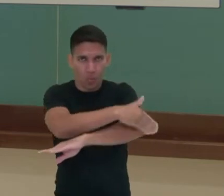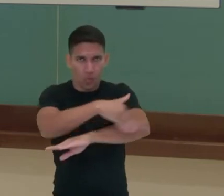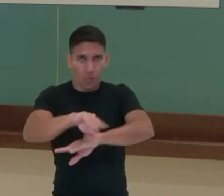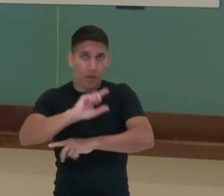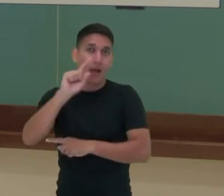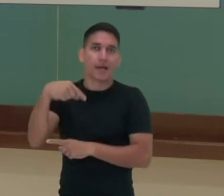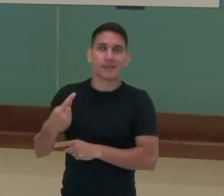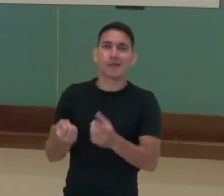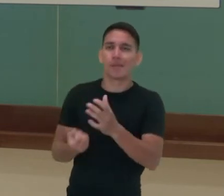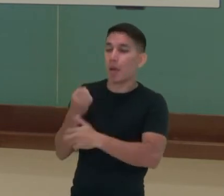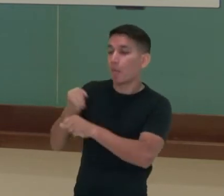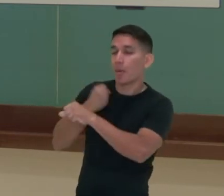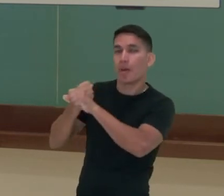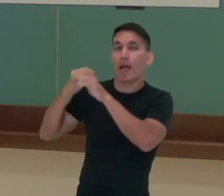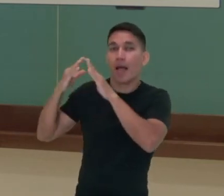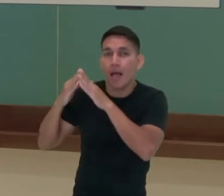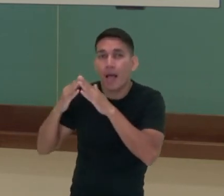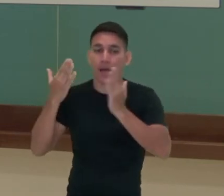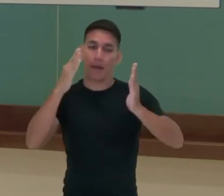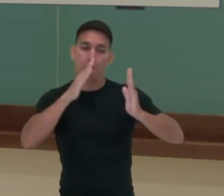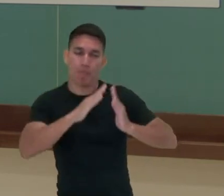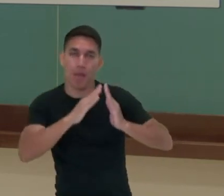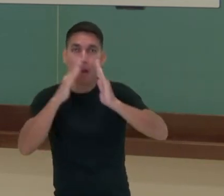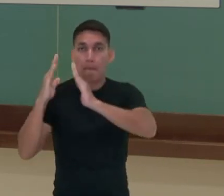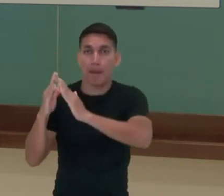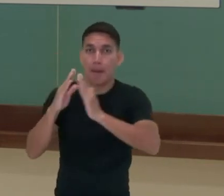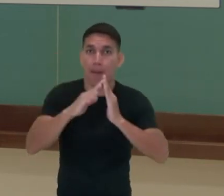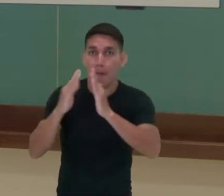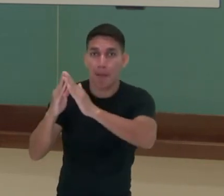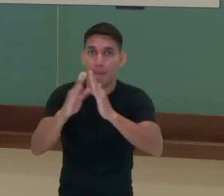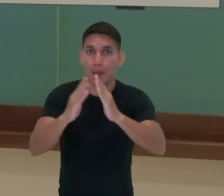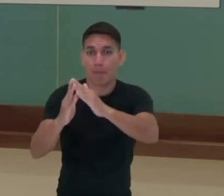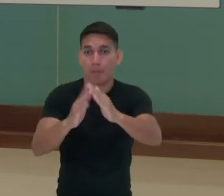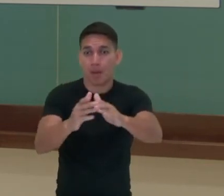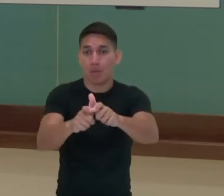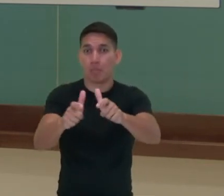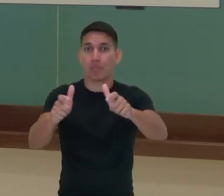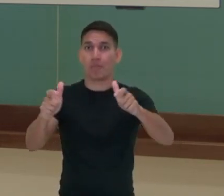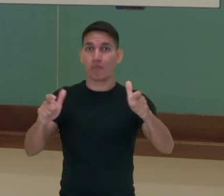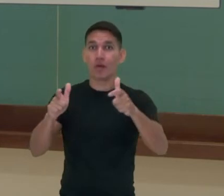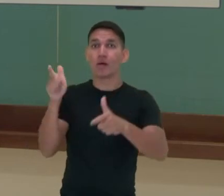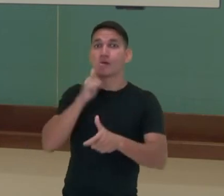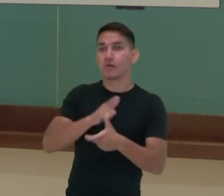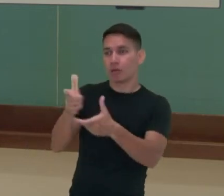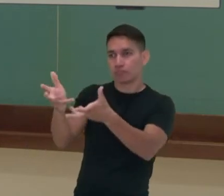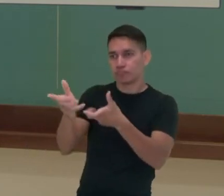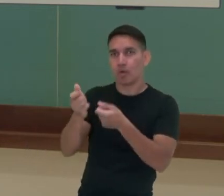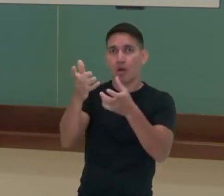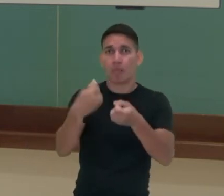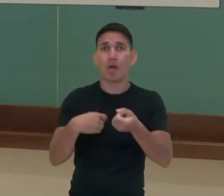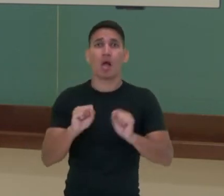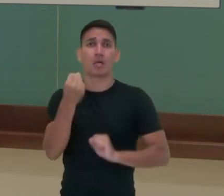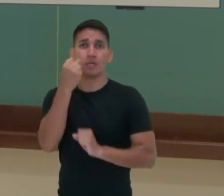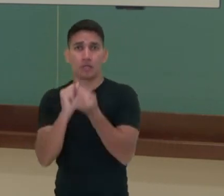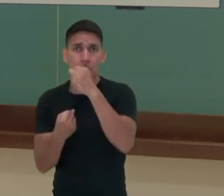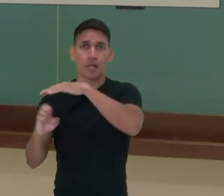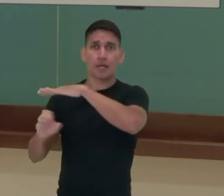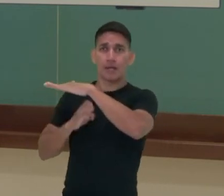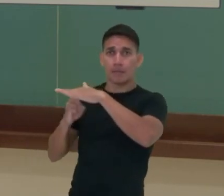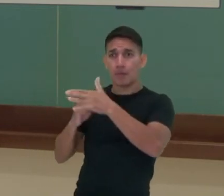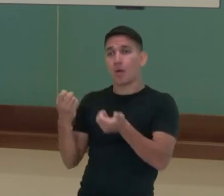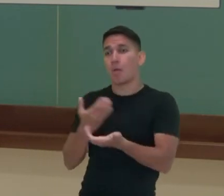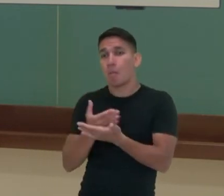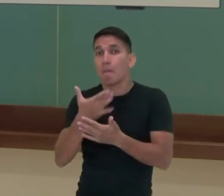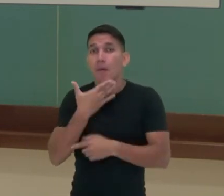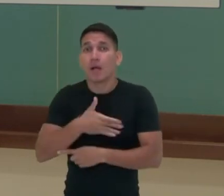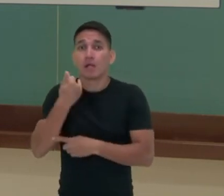vai começando a ter algumas casinhas, virando um vilarejo. Esse vilarejo vai aumentando, vai atraindo indústrias, vai aumentando a infraestrutura,